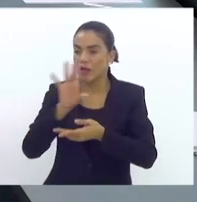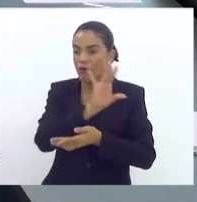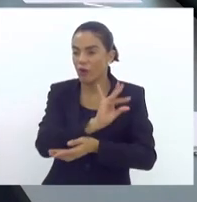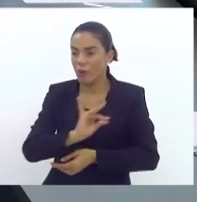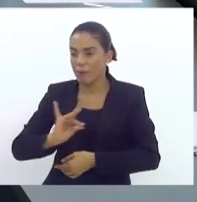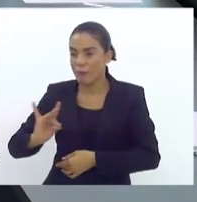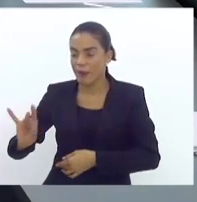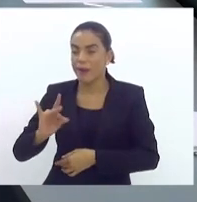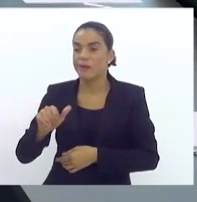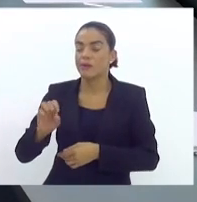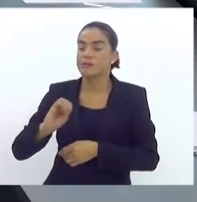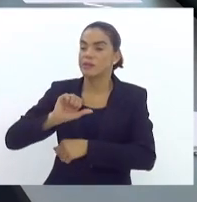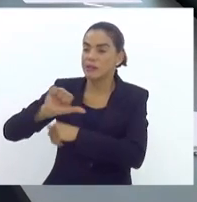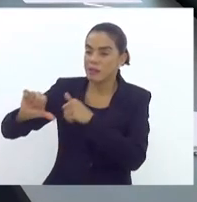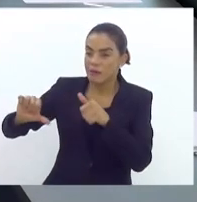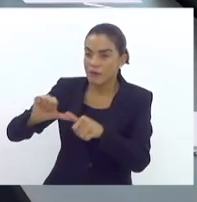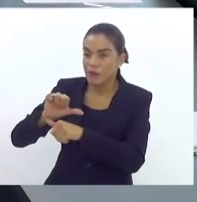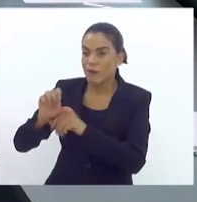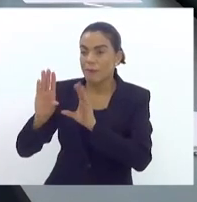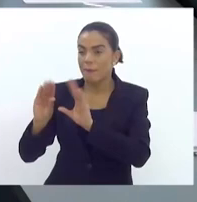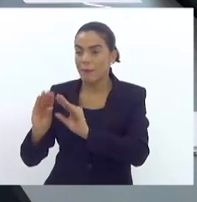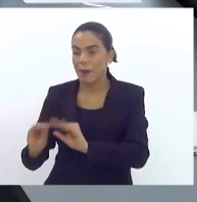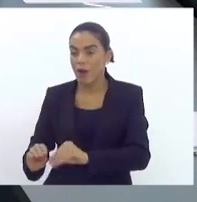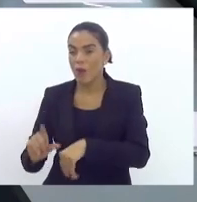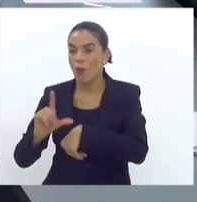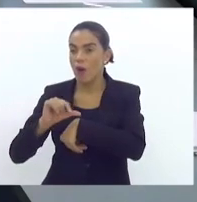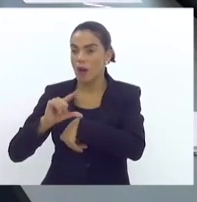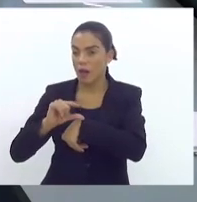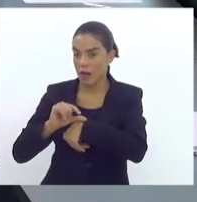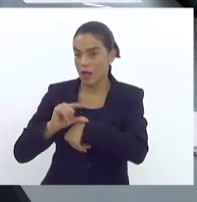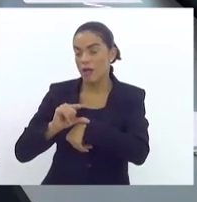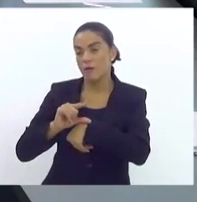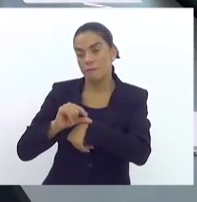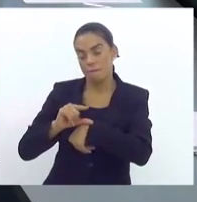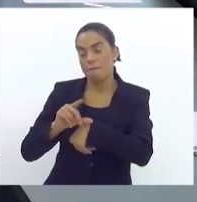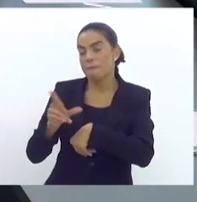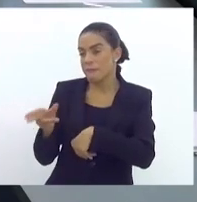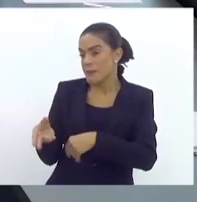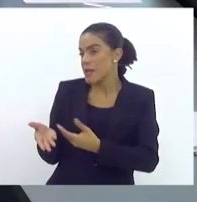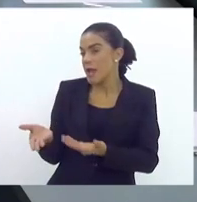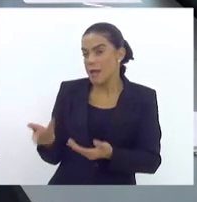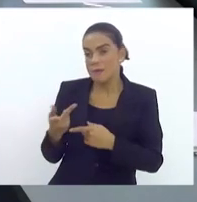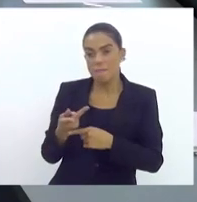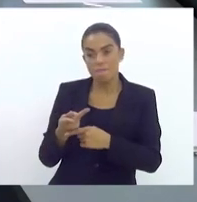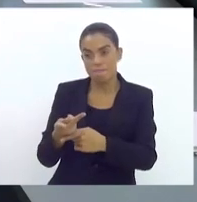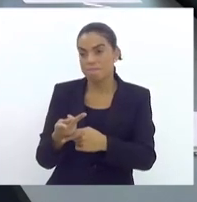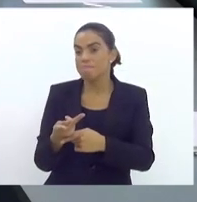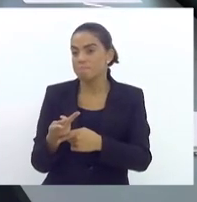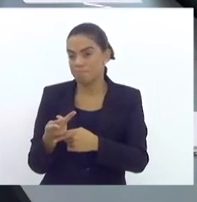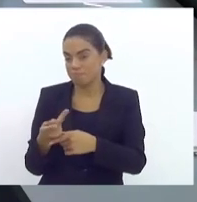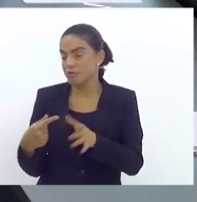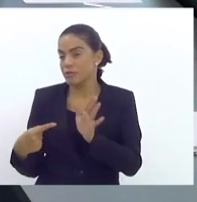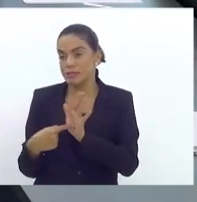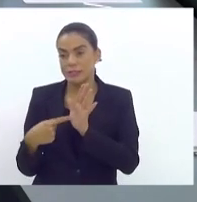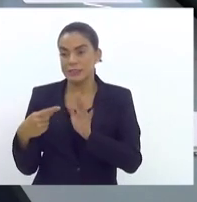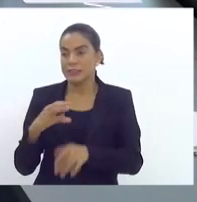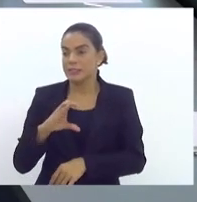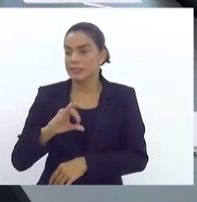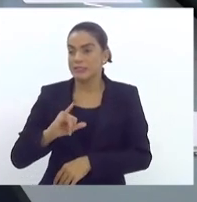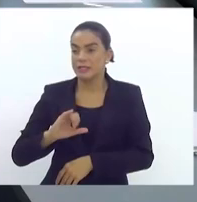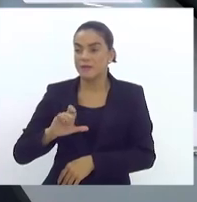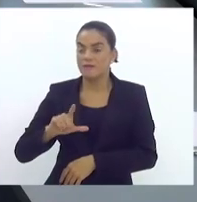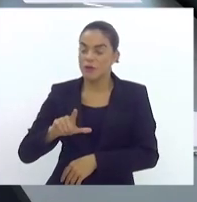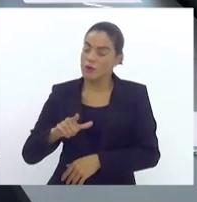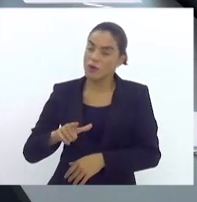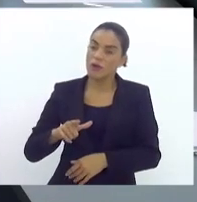sem adulteração Qual o horário e as providências até falou aqui é procurar a polícia civil e